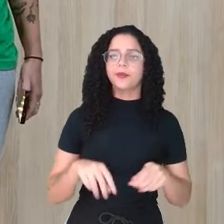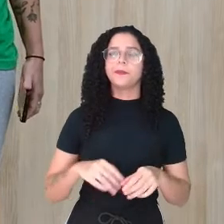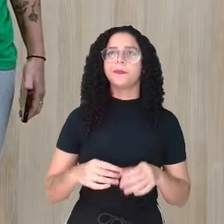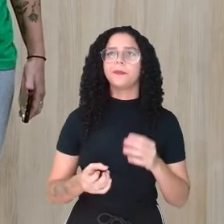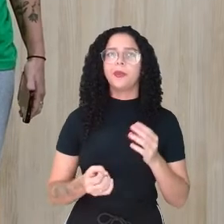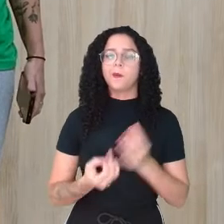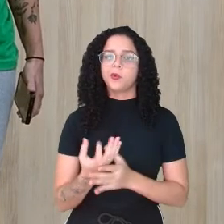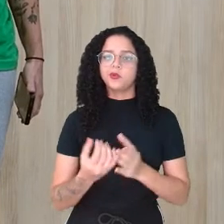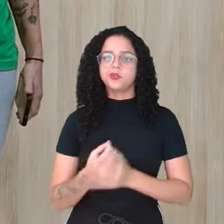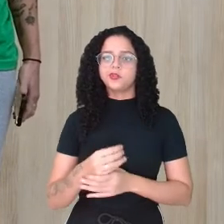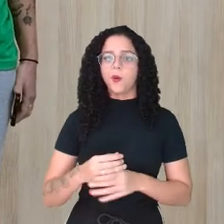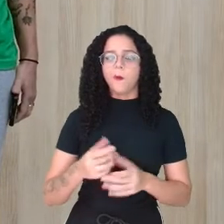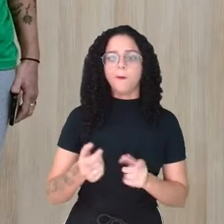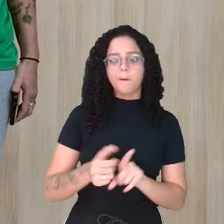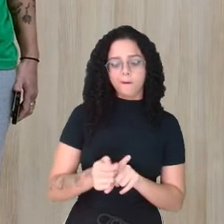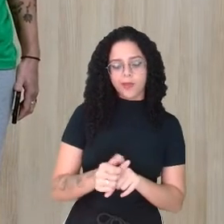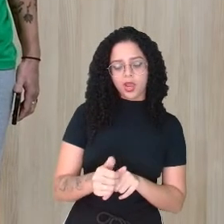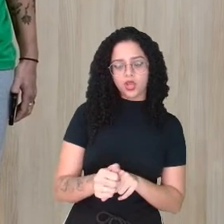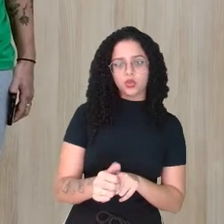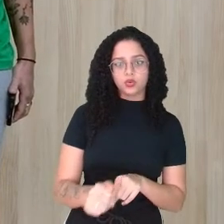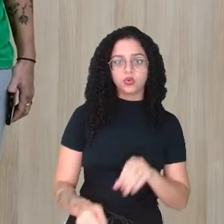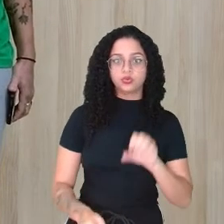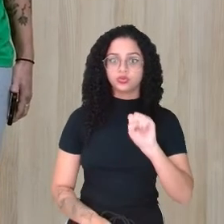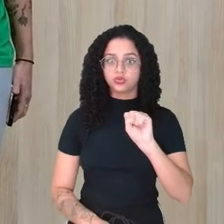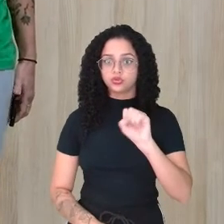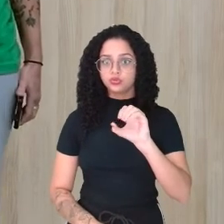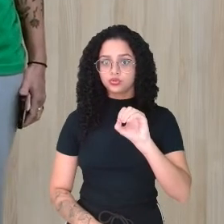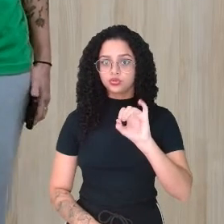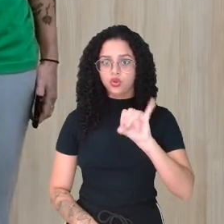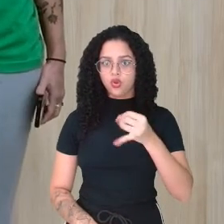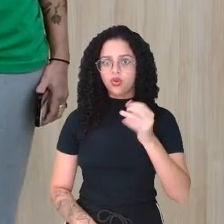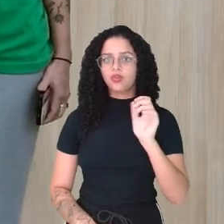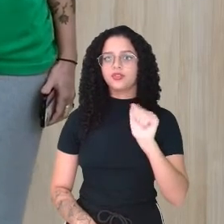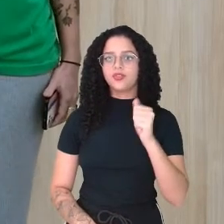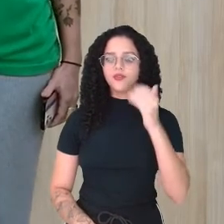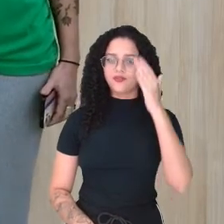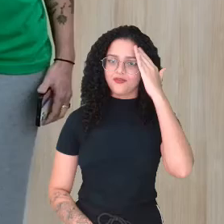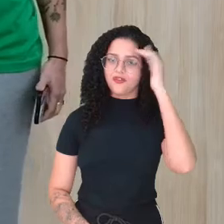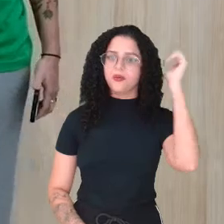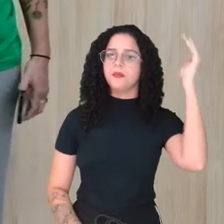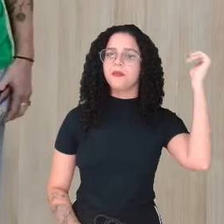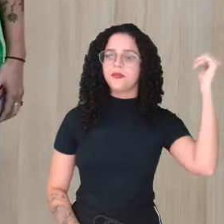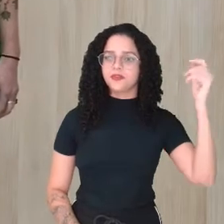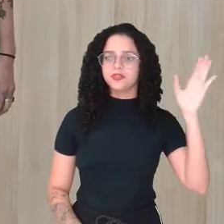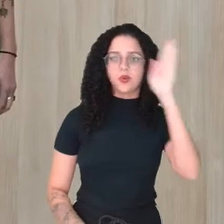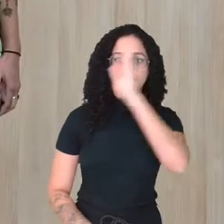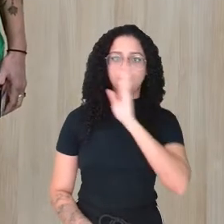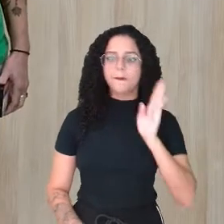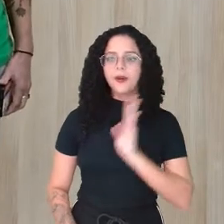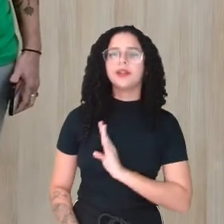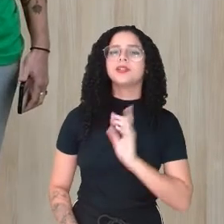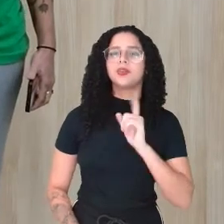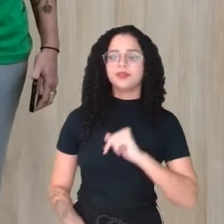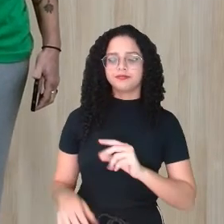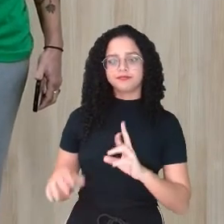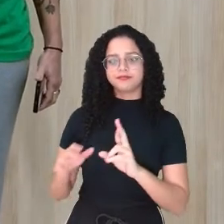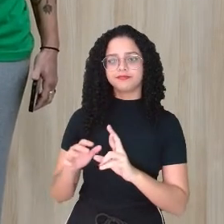milho, cana-de-açúcar, a soja, né, que é tão famosa aí, e o Brasil é uma referência